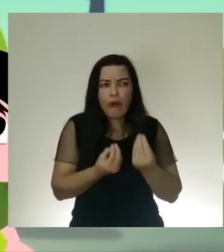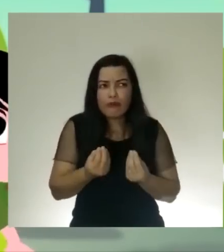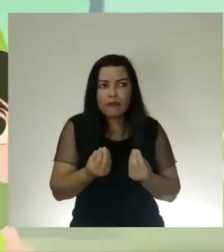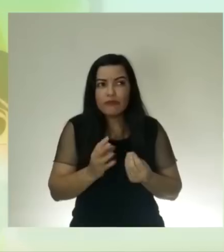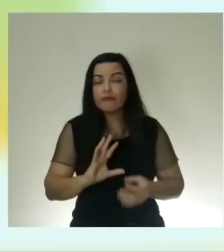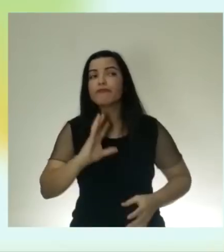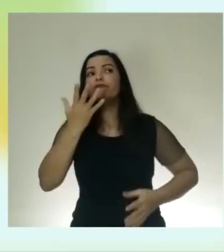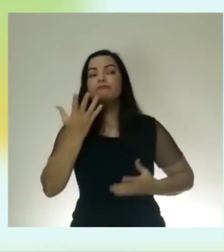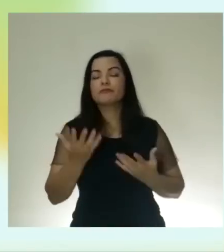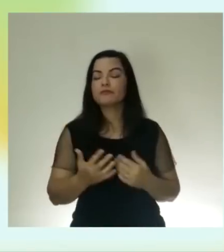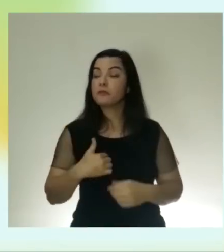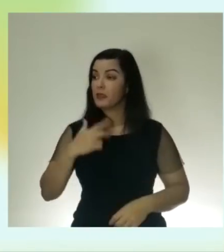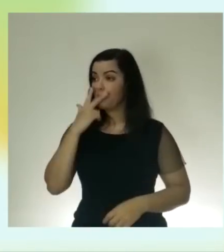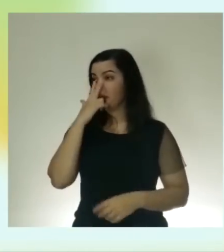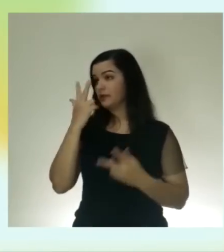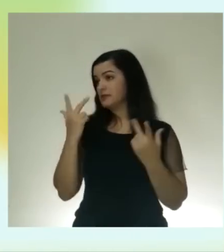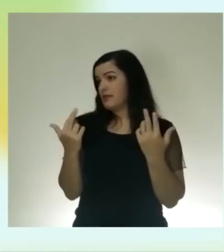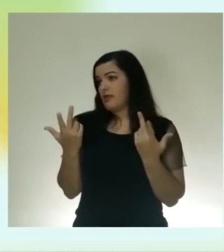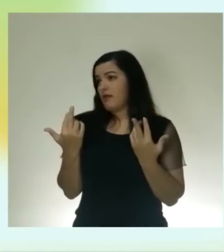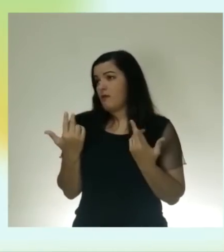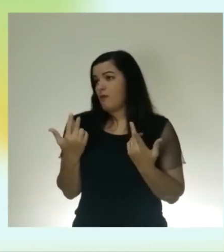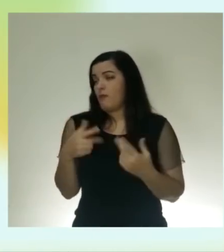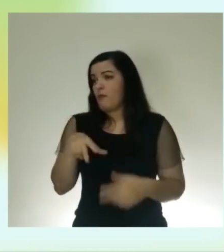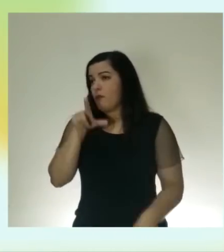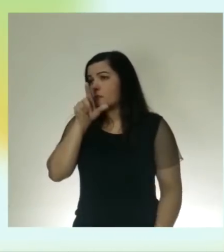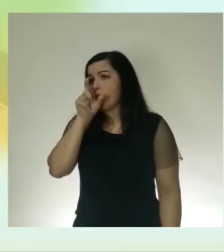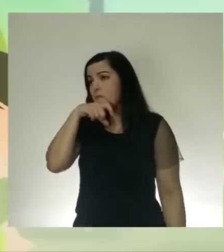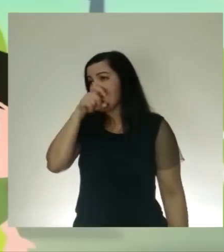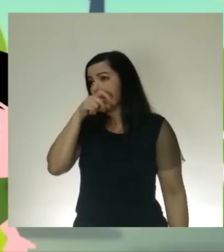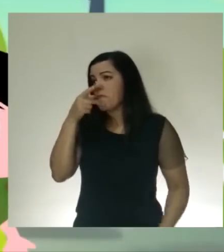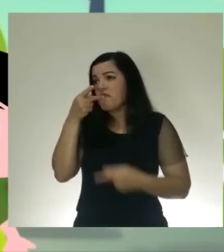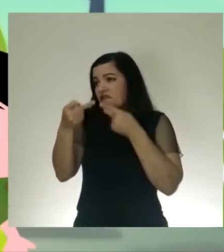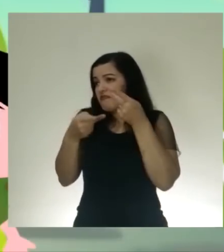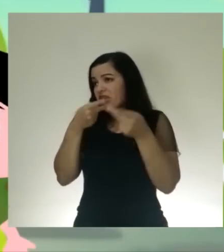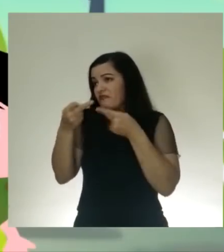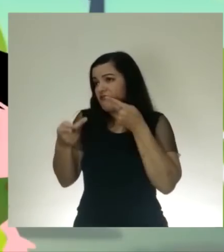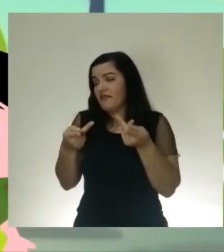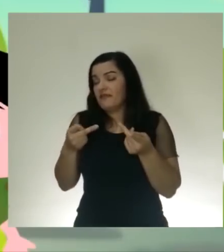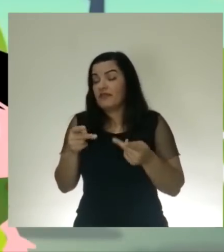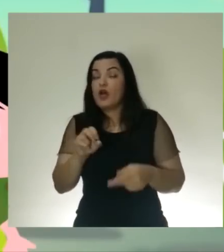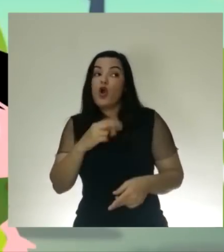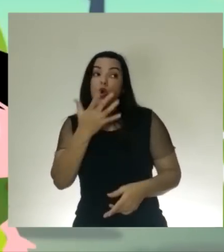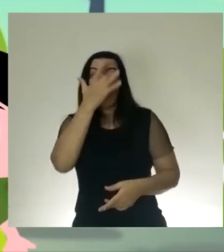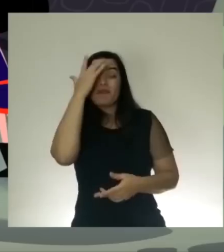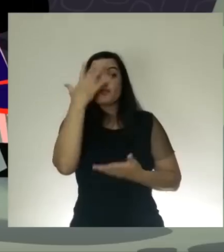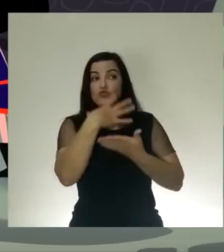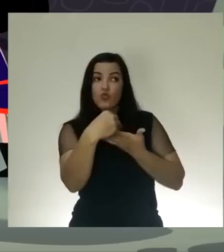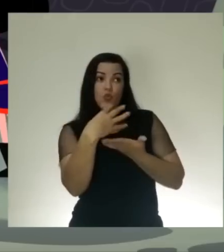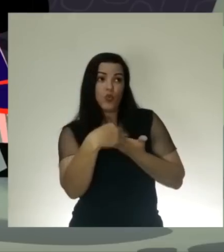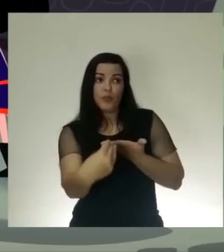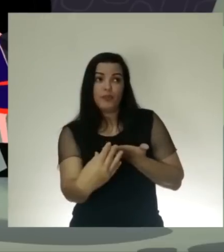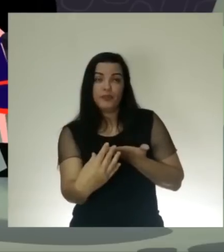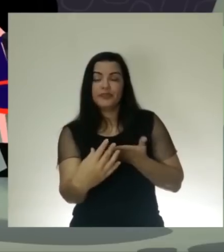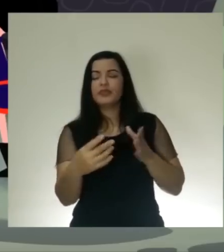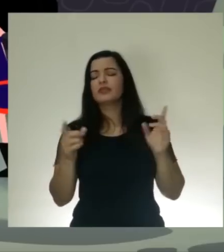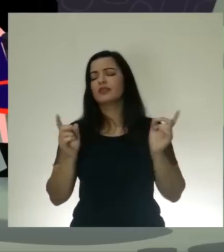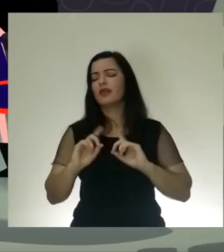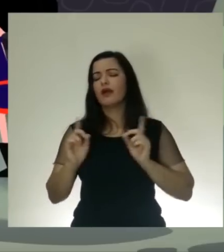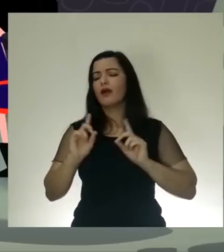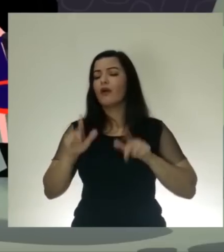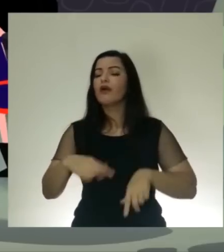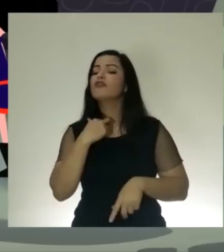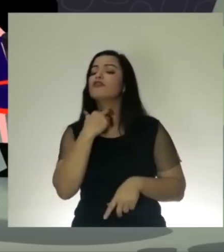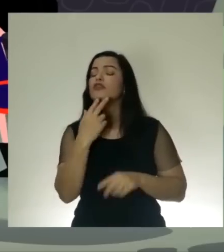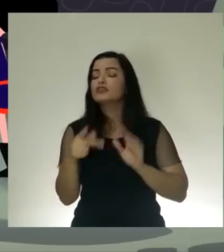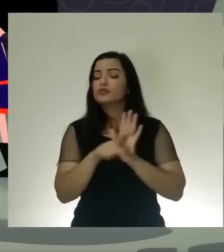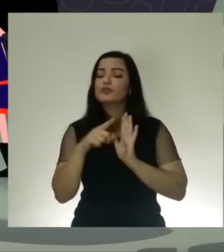Aposto que é um papagaio ou uma pessoa que repete o que a gente fala. Não, Júpiter. São só nossas